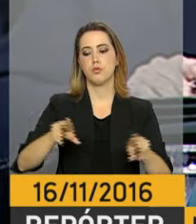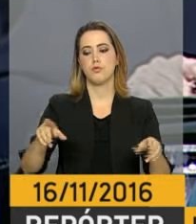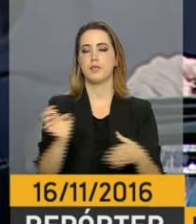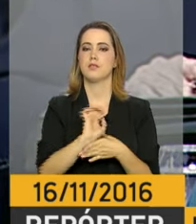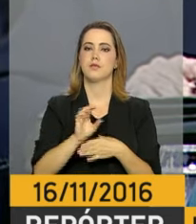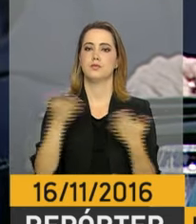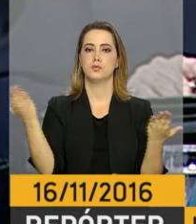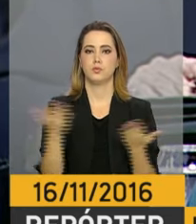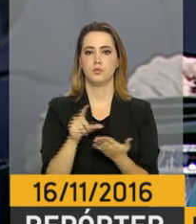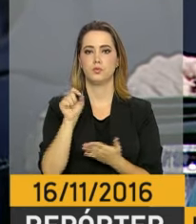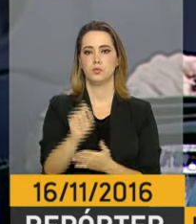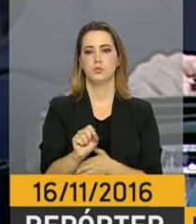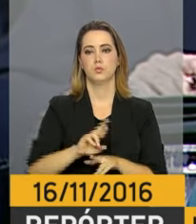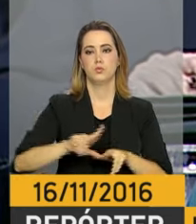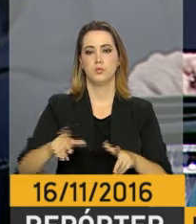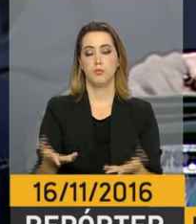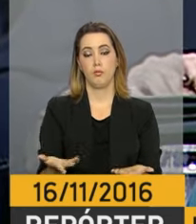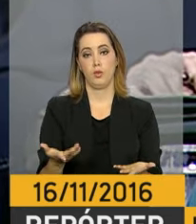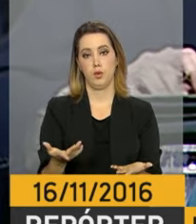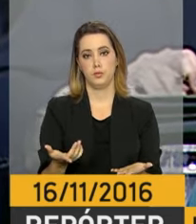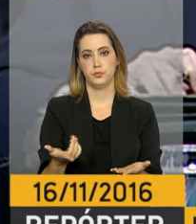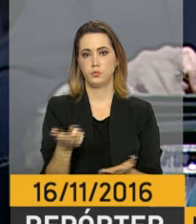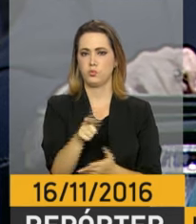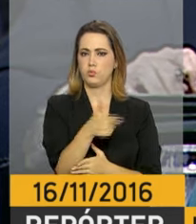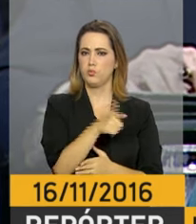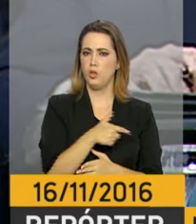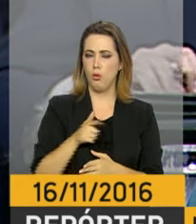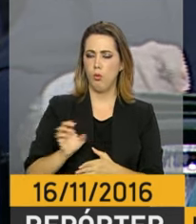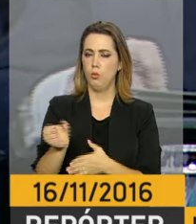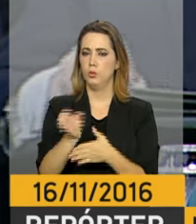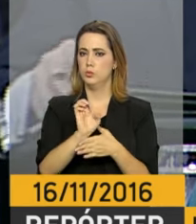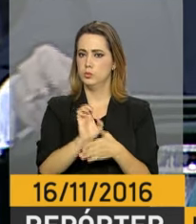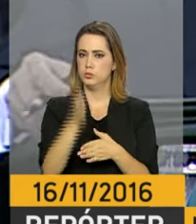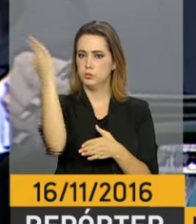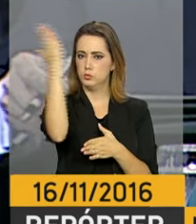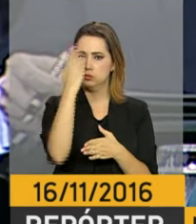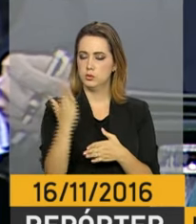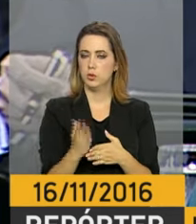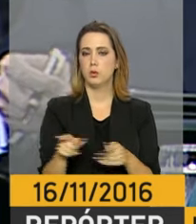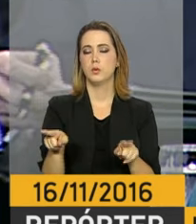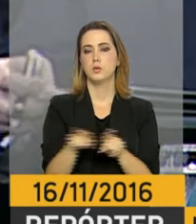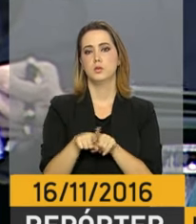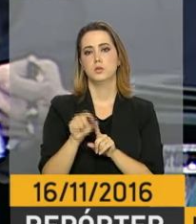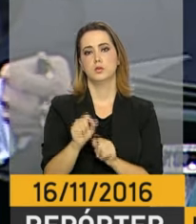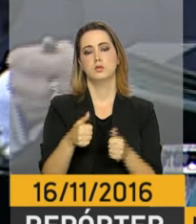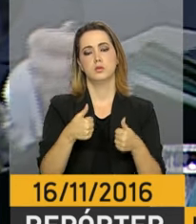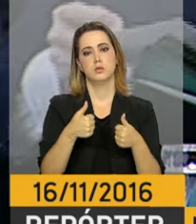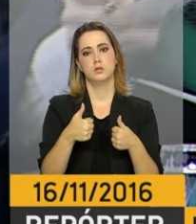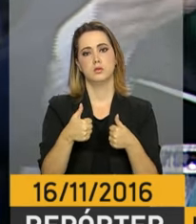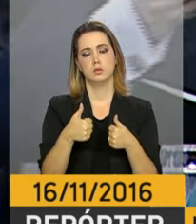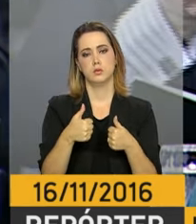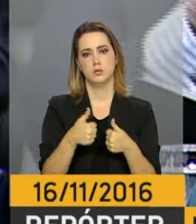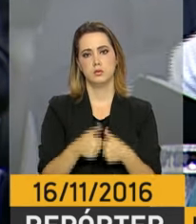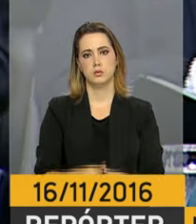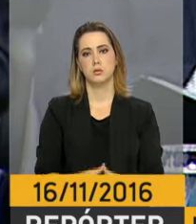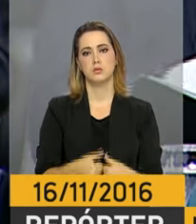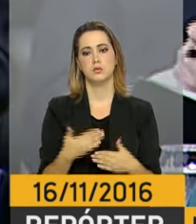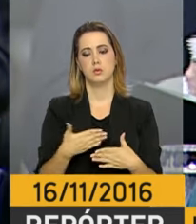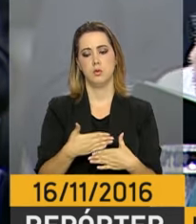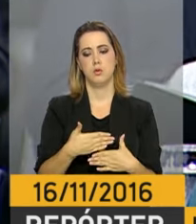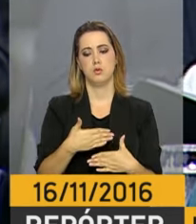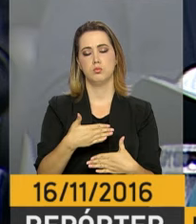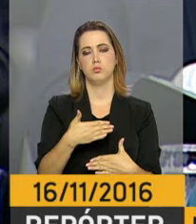e com outros estados eh que também fazem fazem cont são